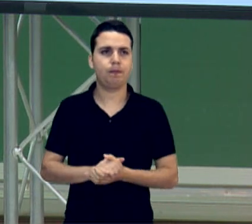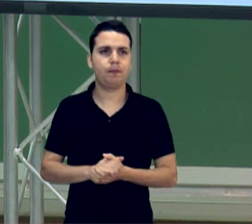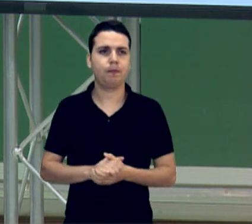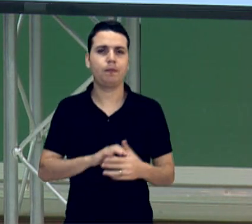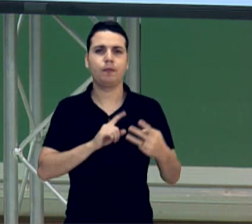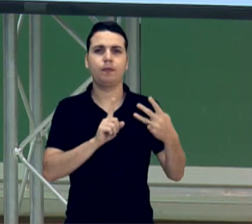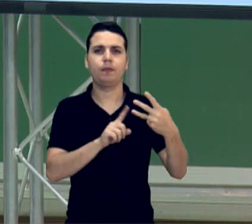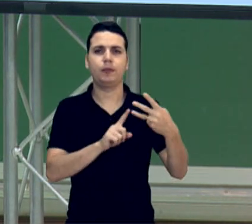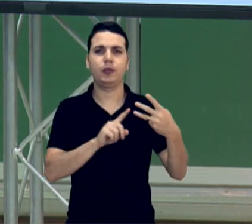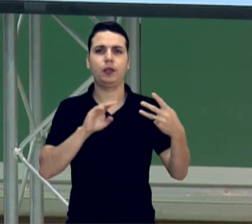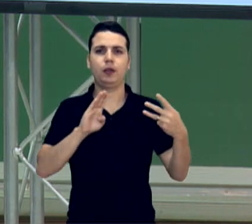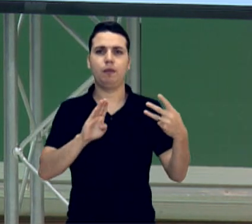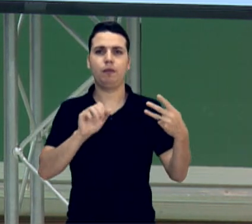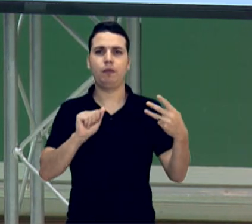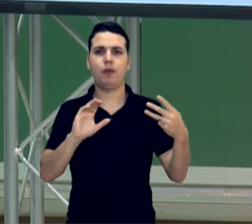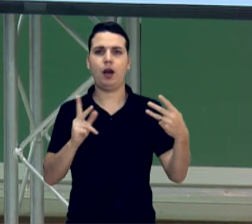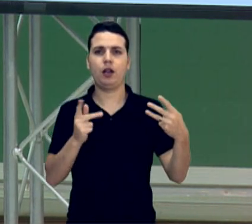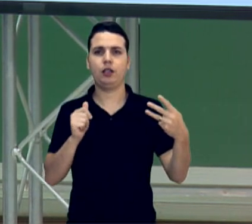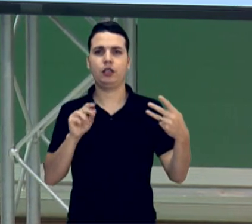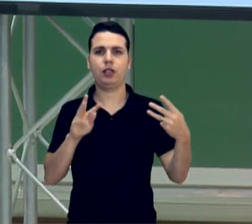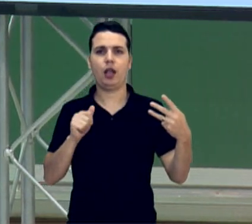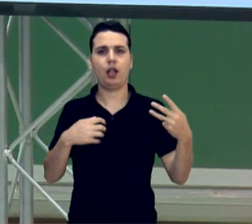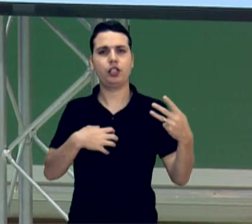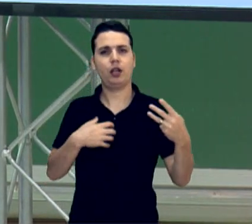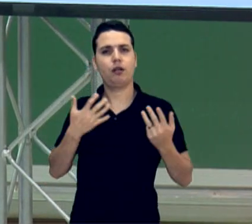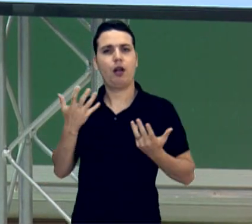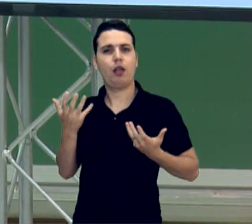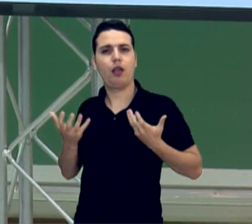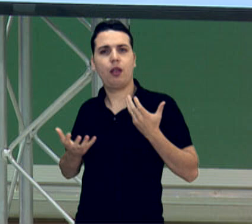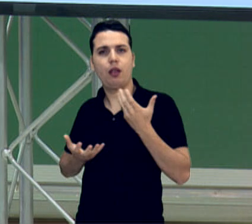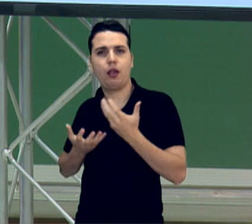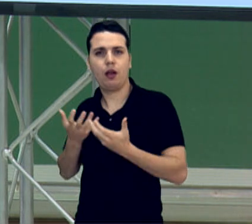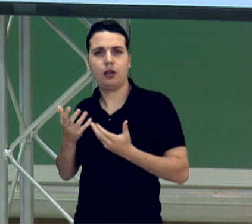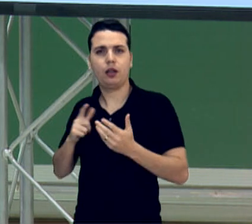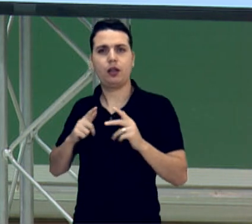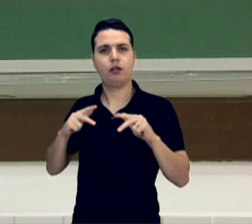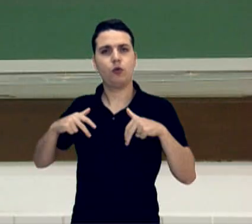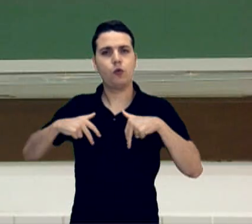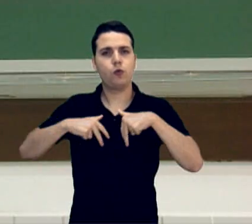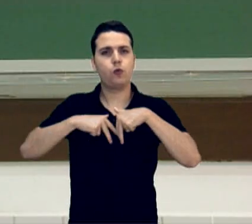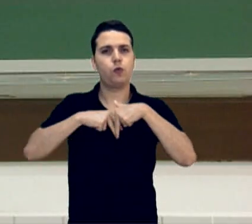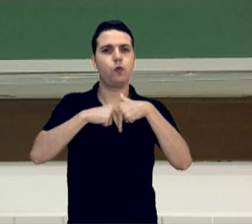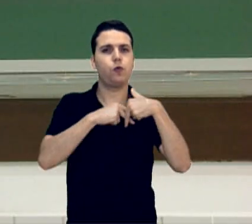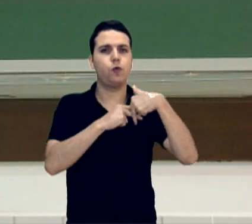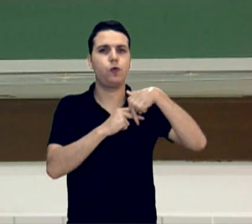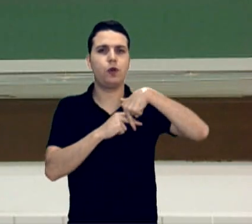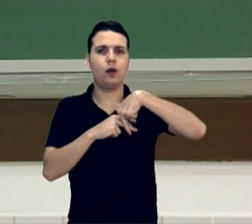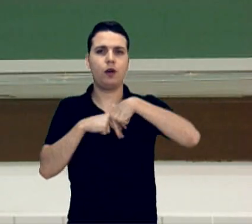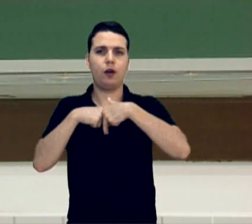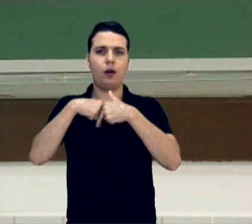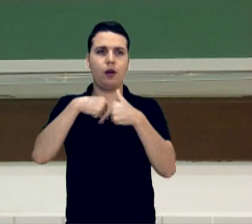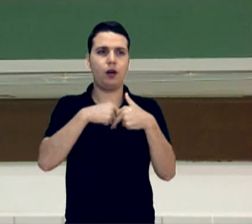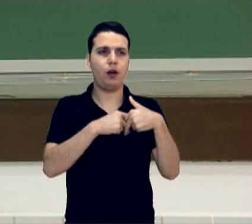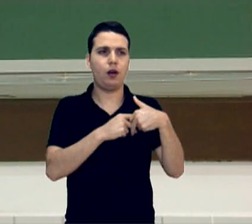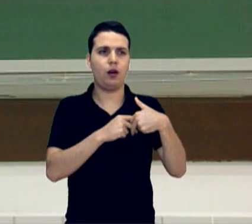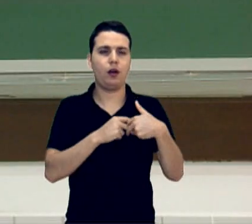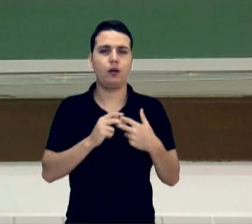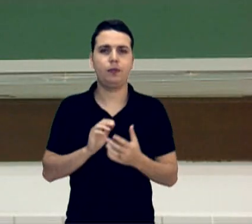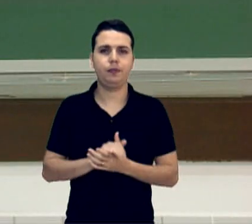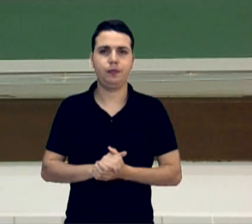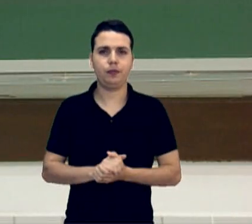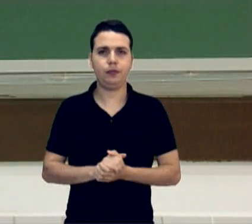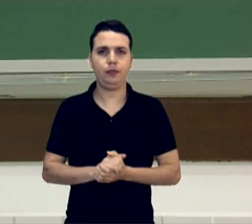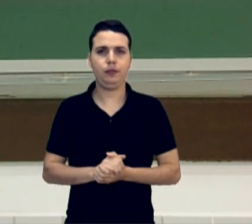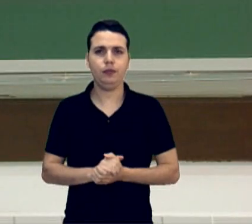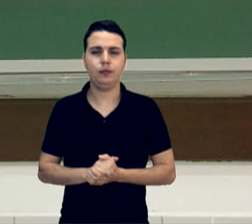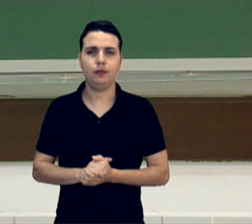bachata, que é muito sedutora, muito de entrosamento entre o casal, são passos